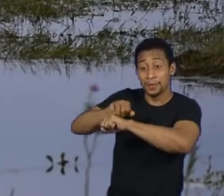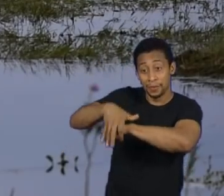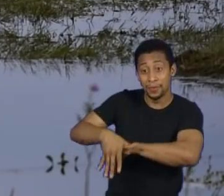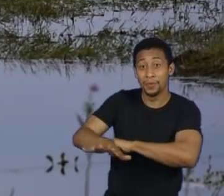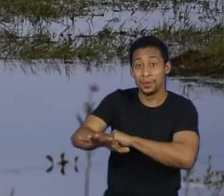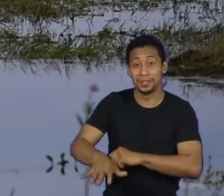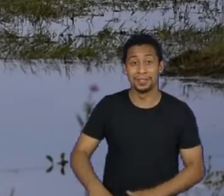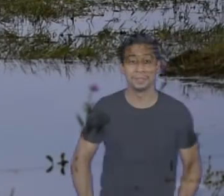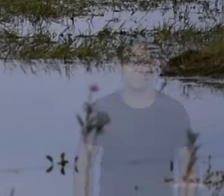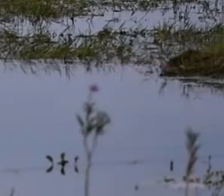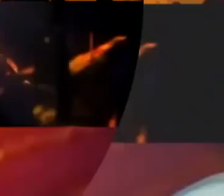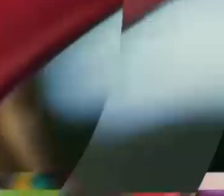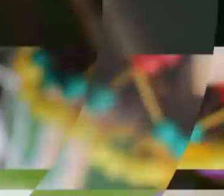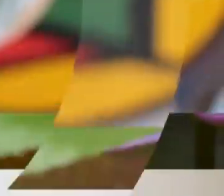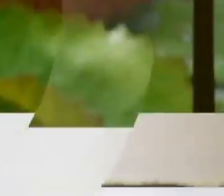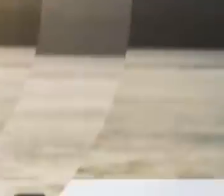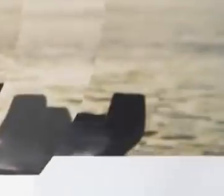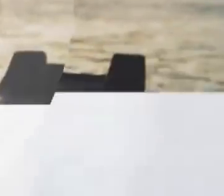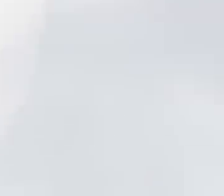Paraná.